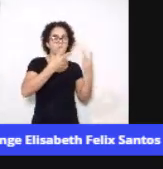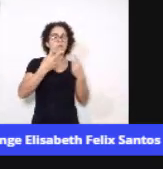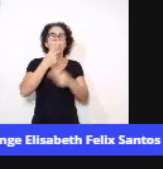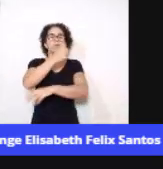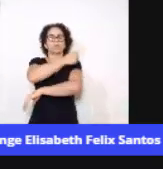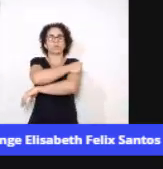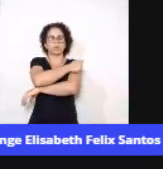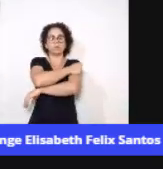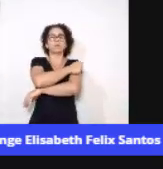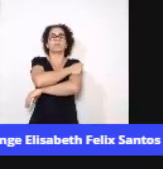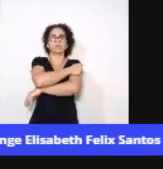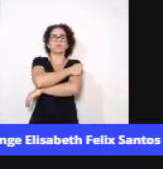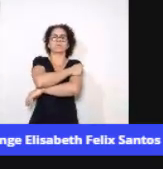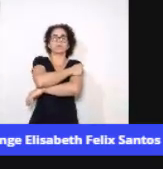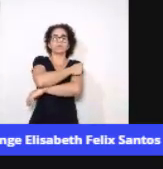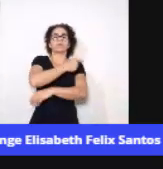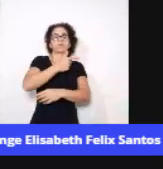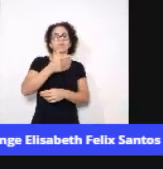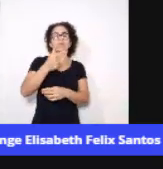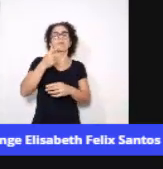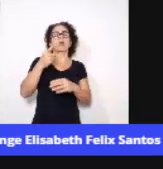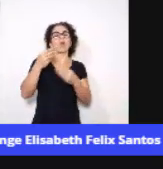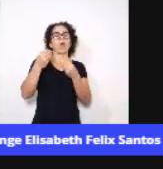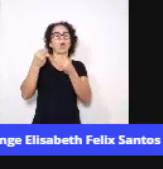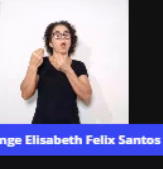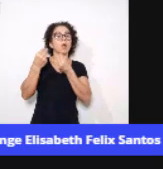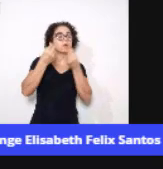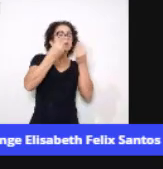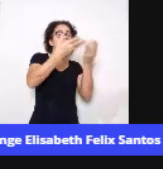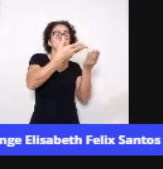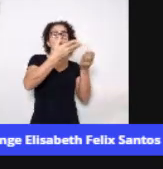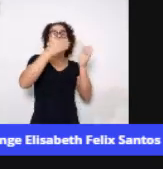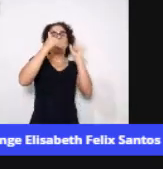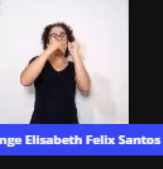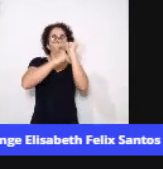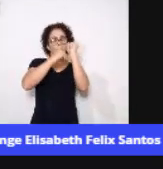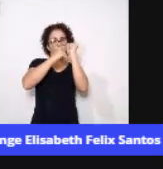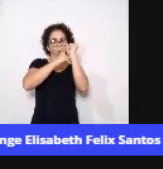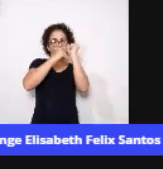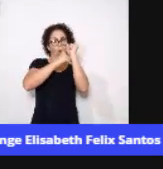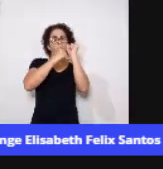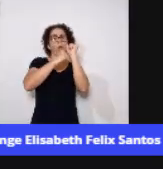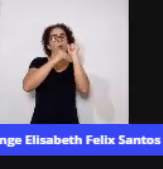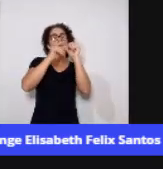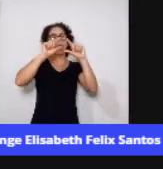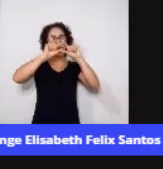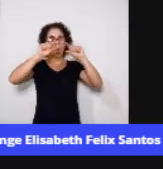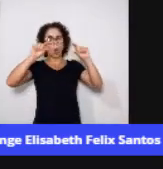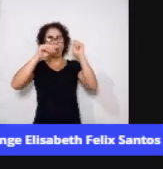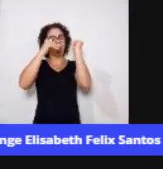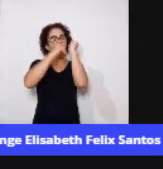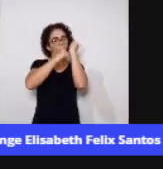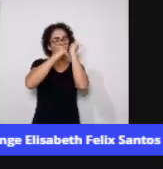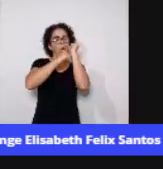nós disponibilizemos esse código para que o aluno possa acessar o nosso espaço de trabalho.